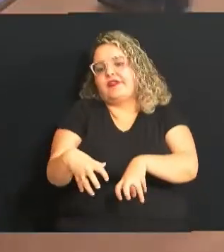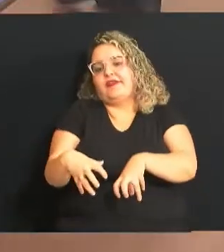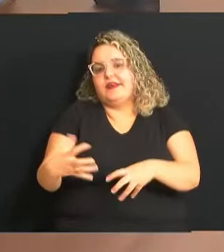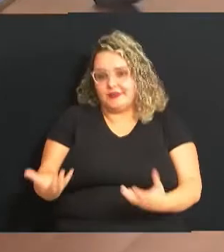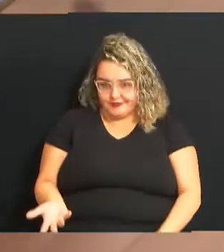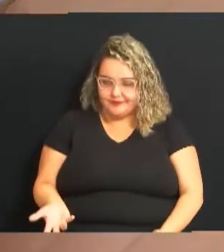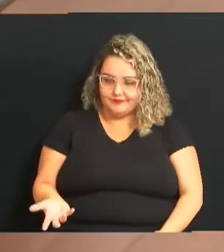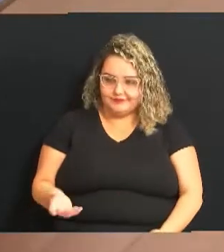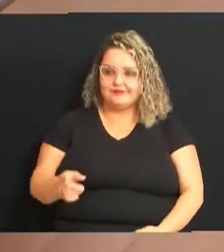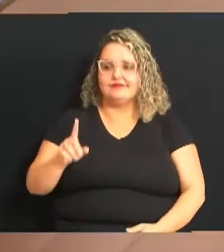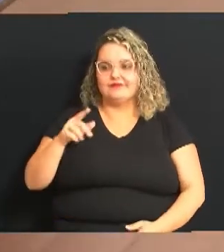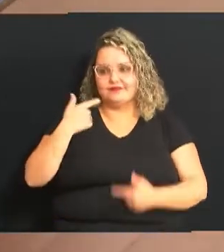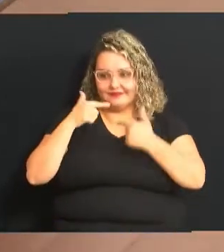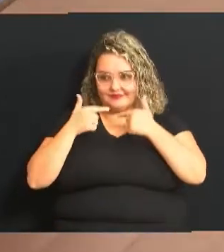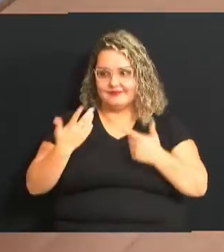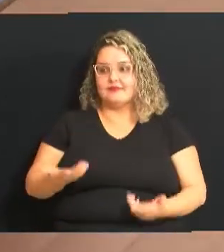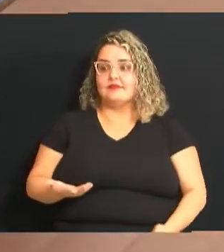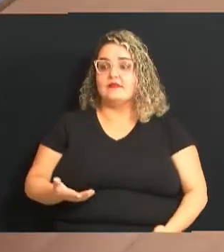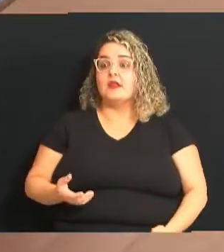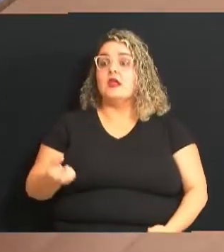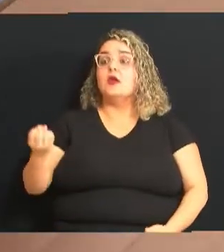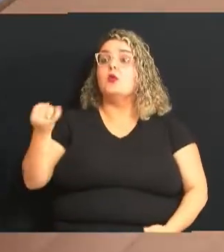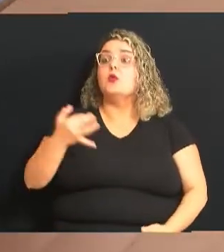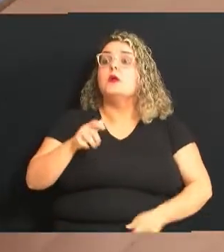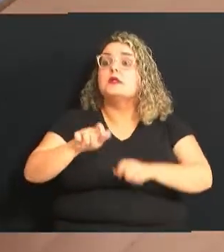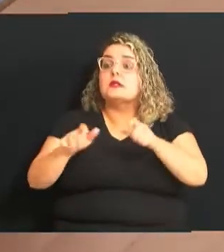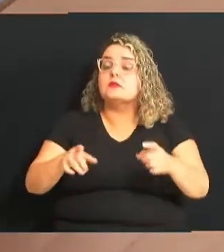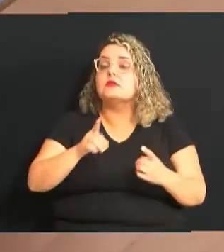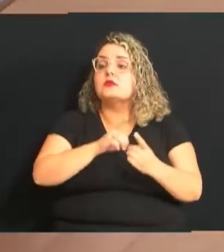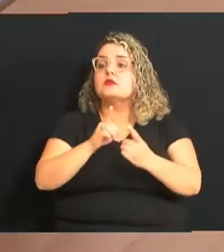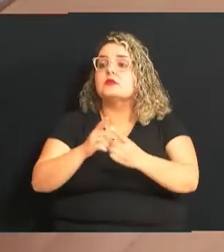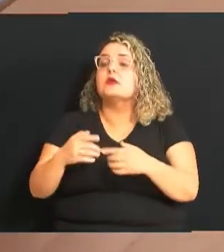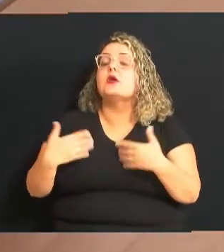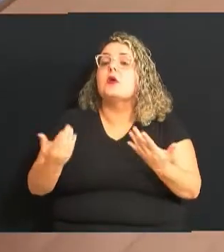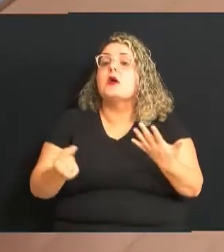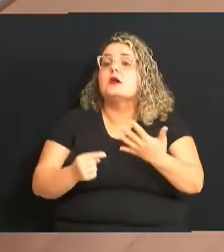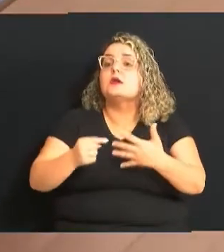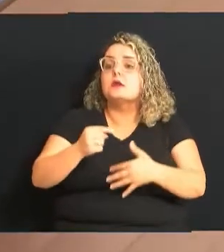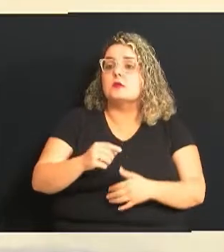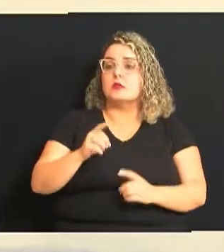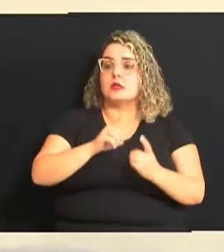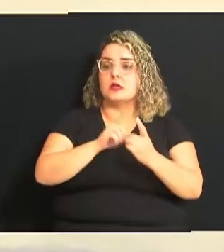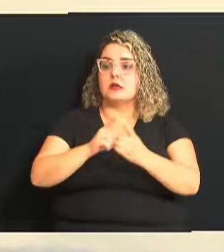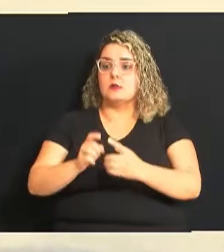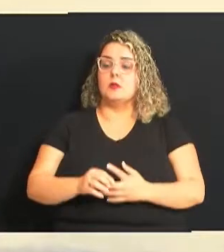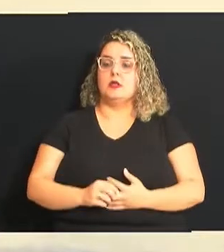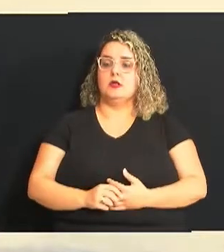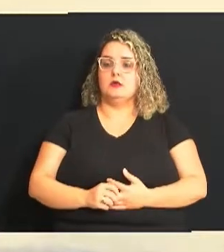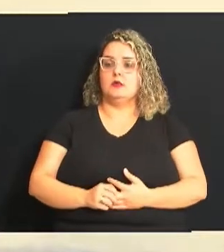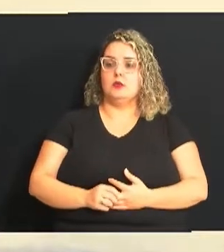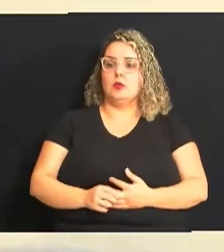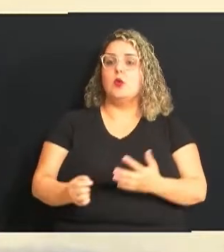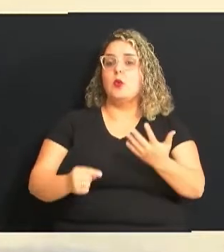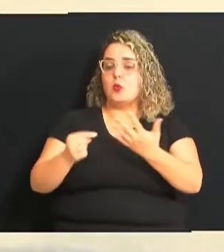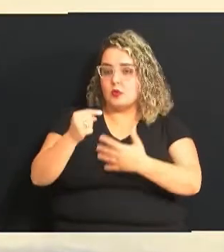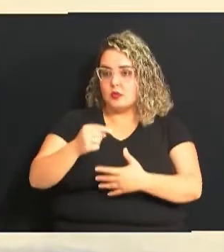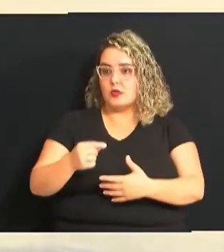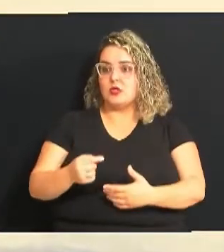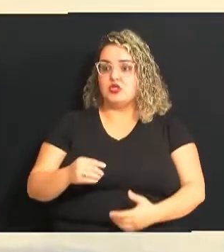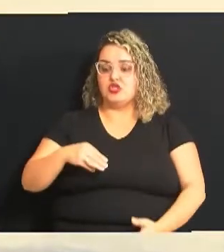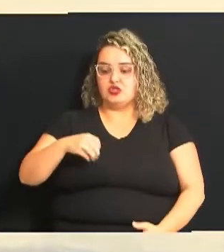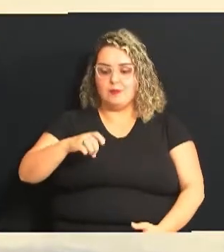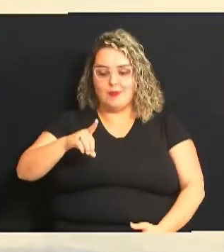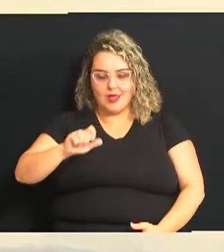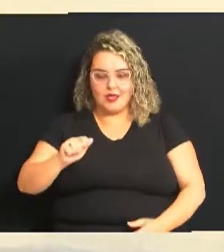quantas pessoas e quais serão os critérios para esse encaminhamento? Então, o critério para encaminhamento, como a gente fala de média complexidade,